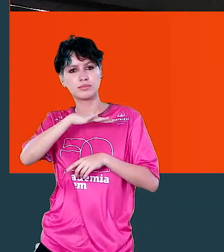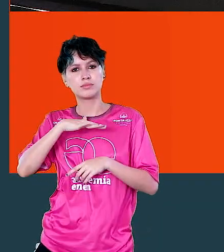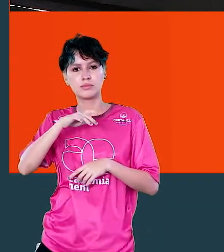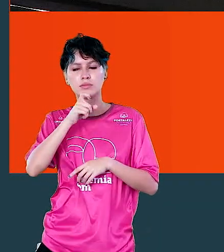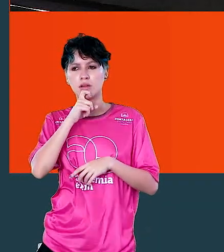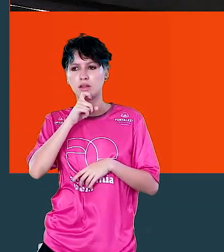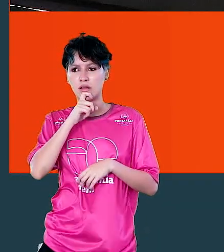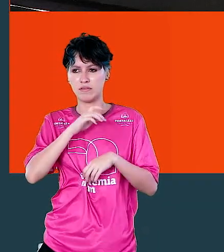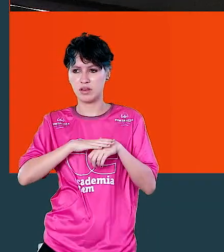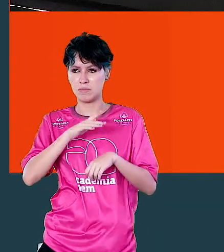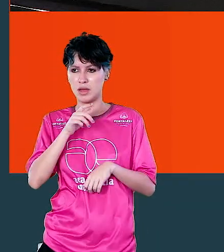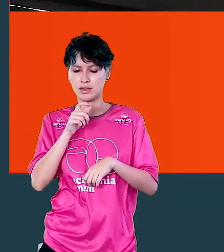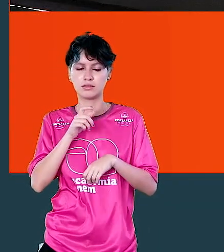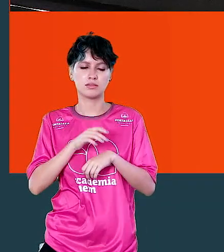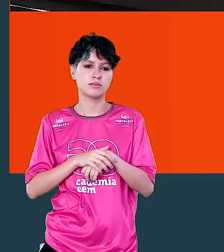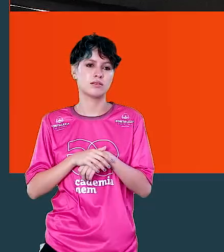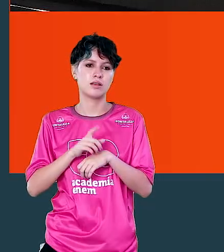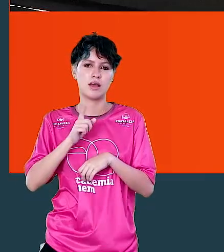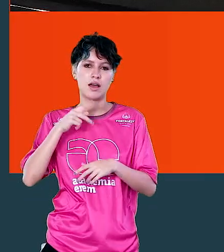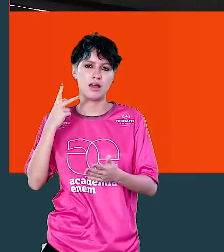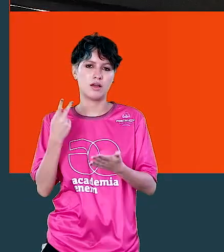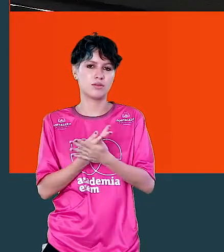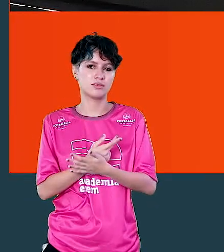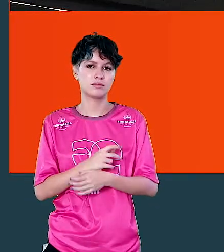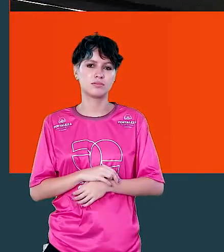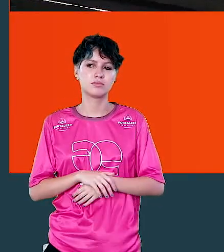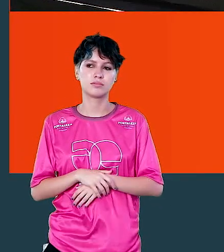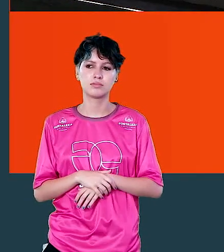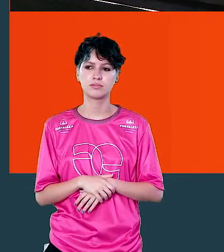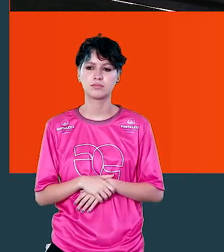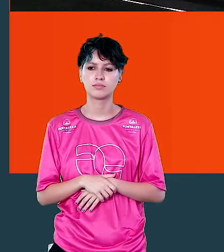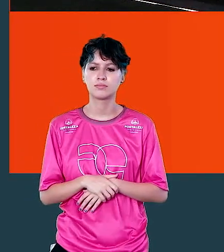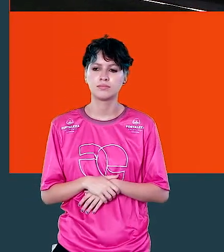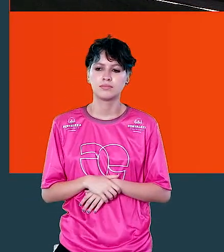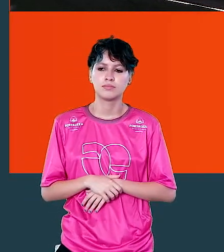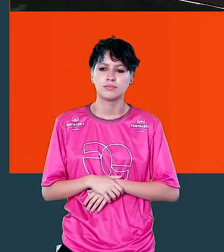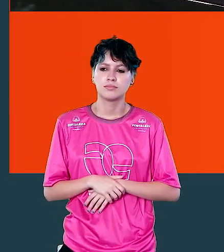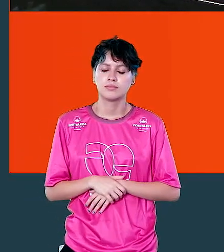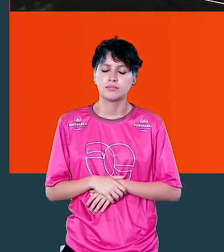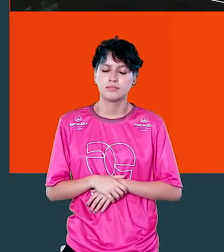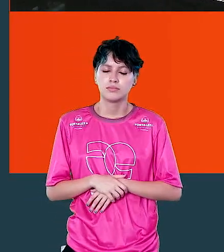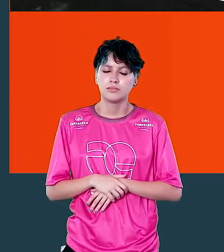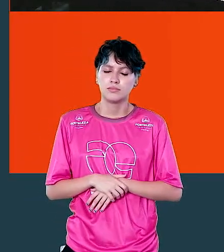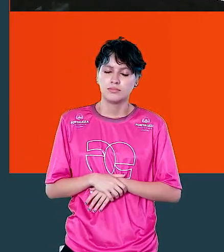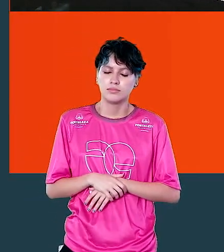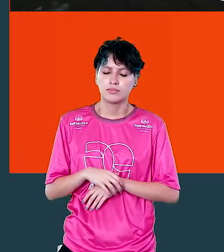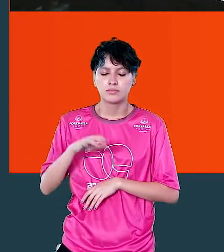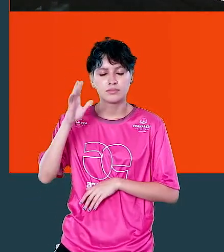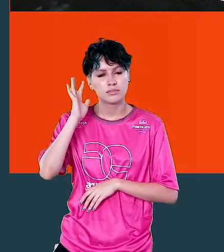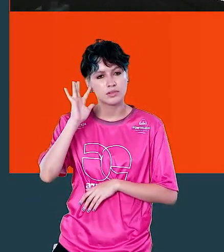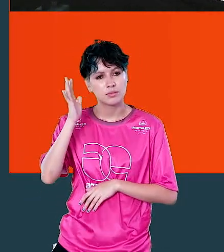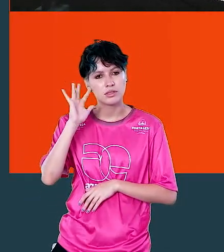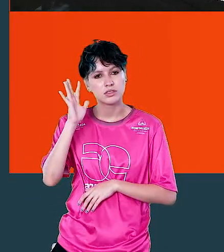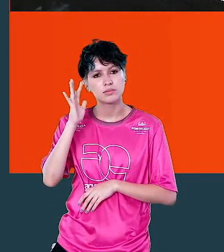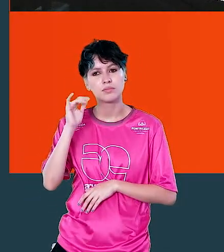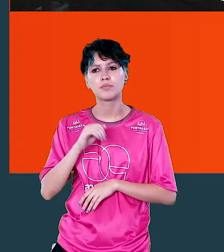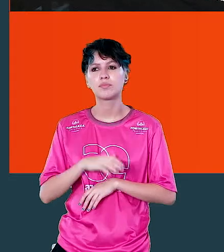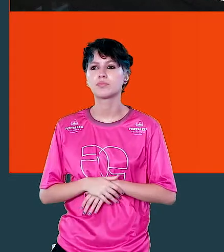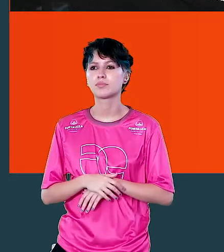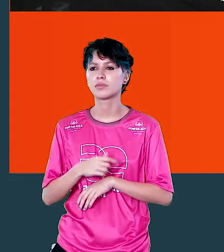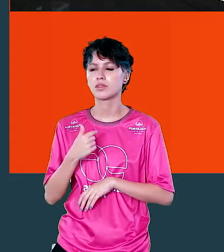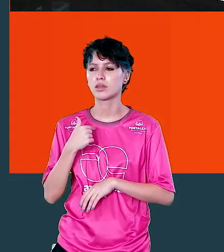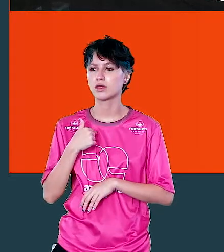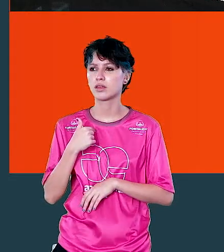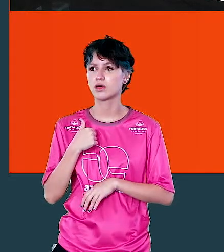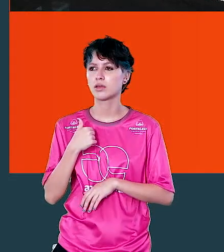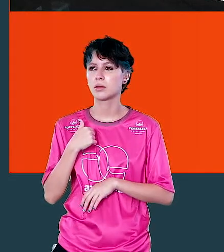moléculas. Deu para entender isso? Tá. Aí eu pego a água, estou pensando no refrigerante mais tarde e